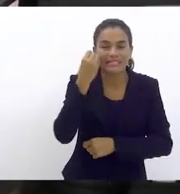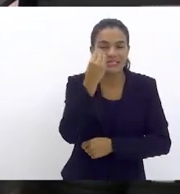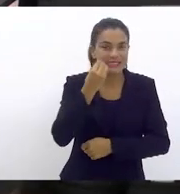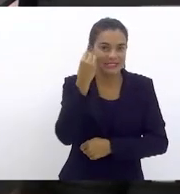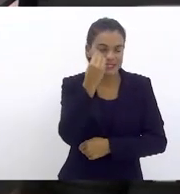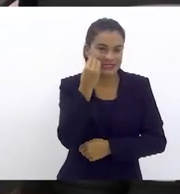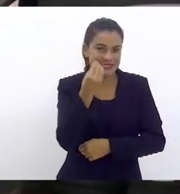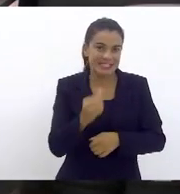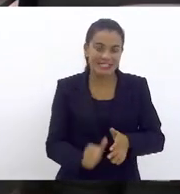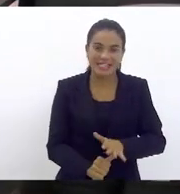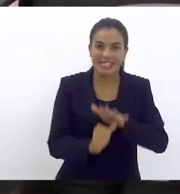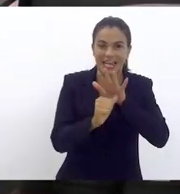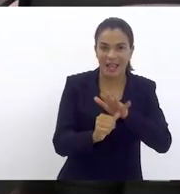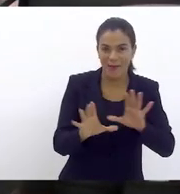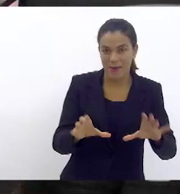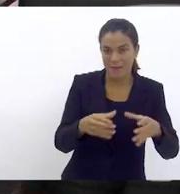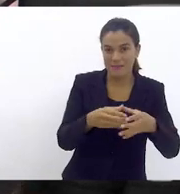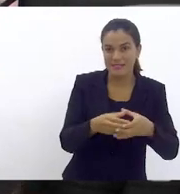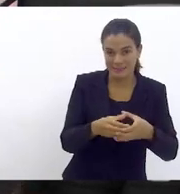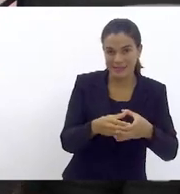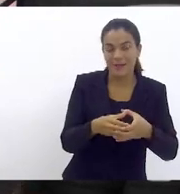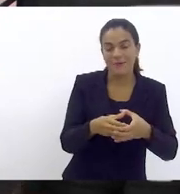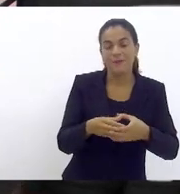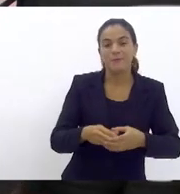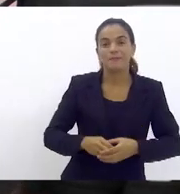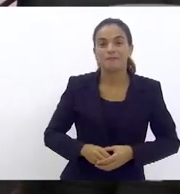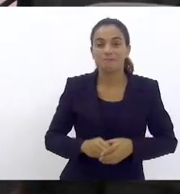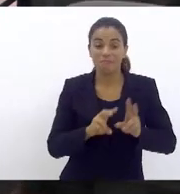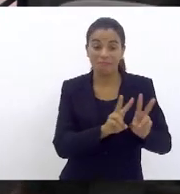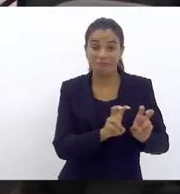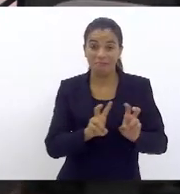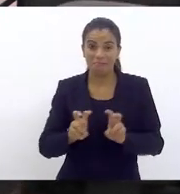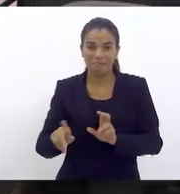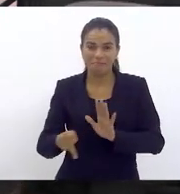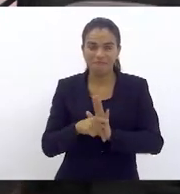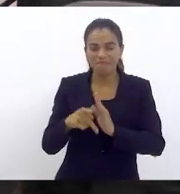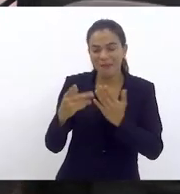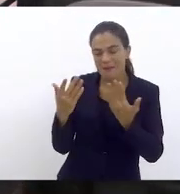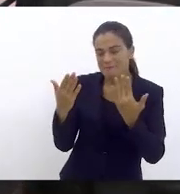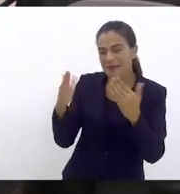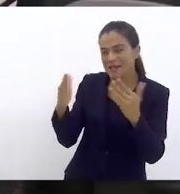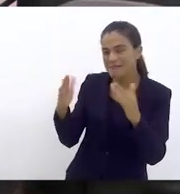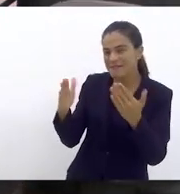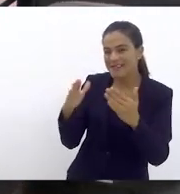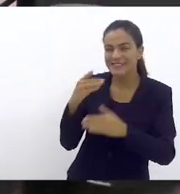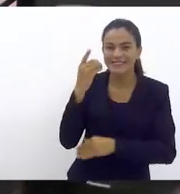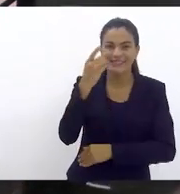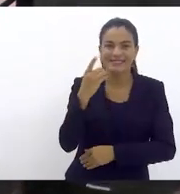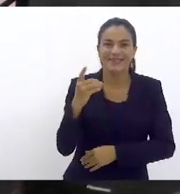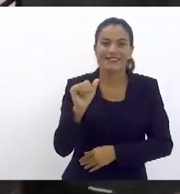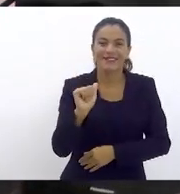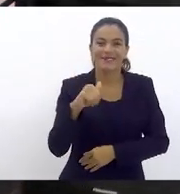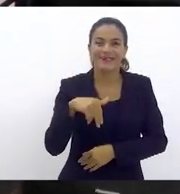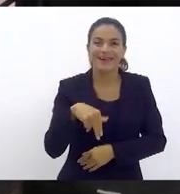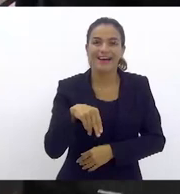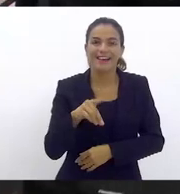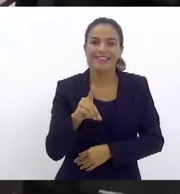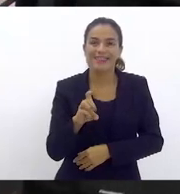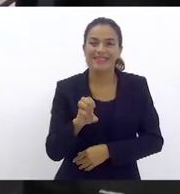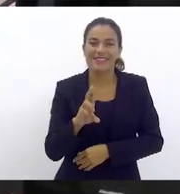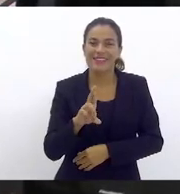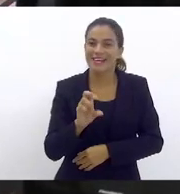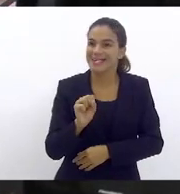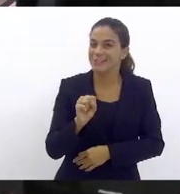para as determinadas comissões temáticas da casa então Parabéns deputado Anderson por essa